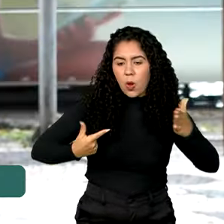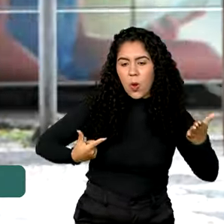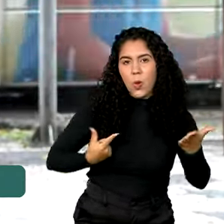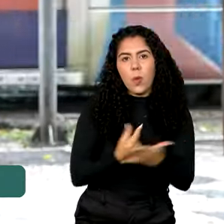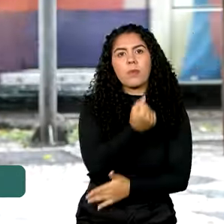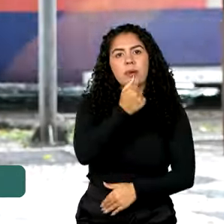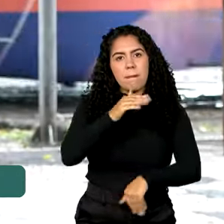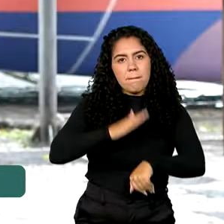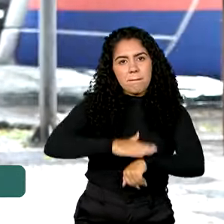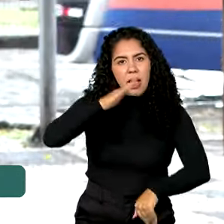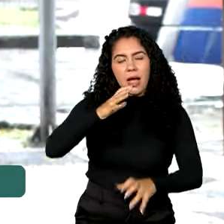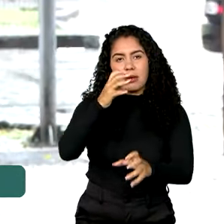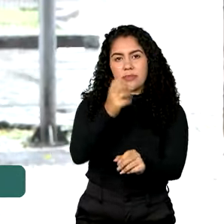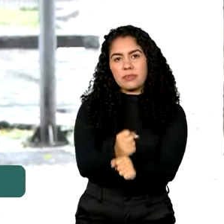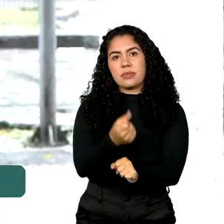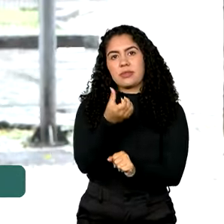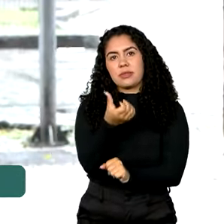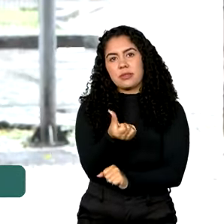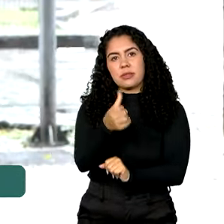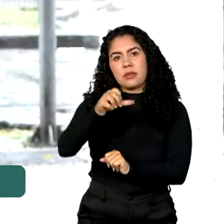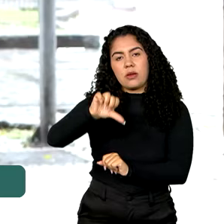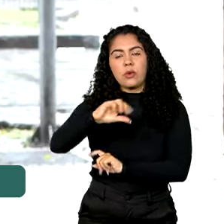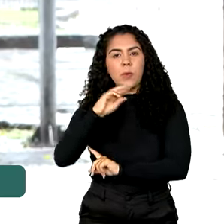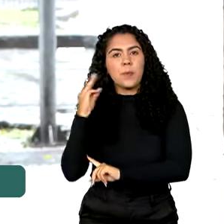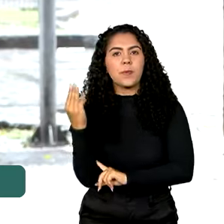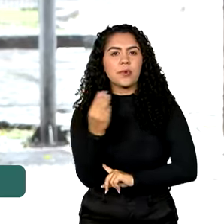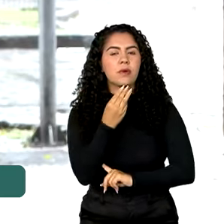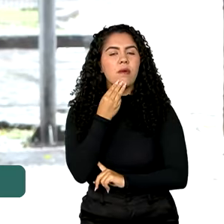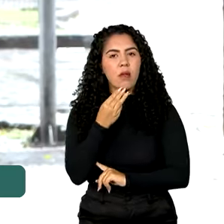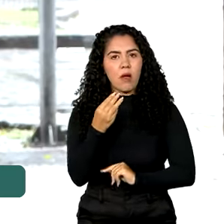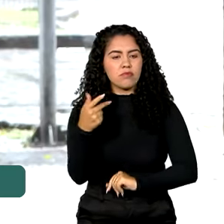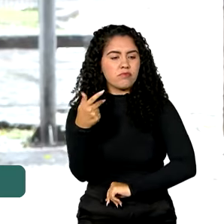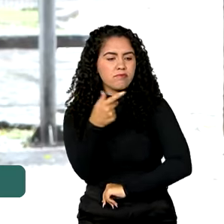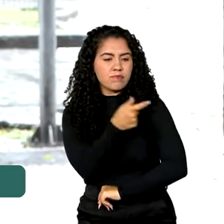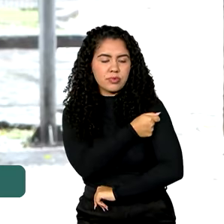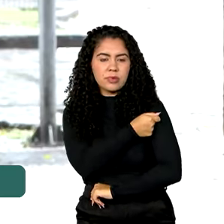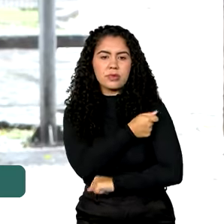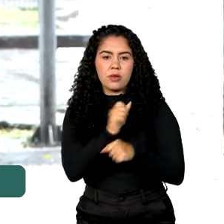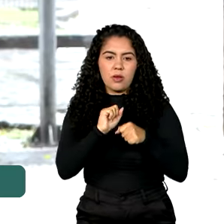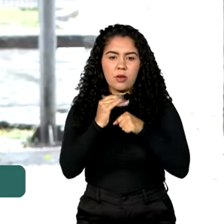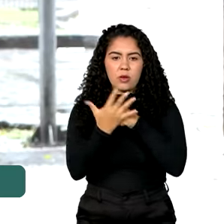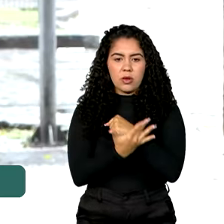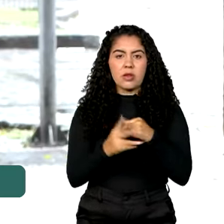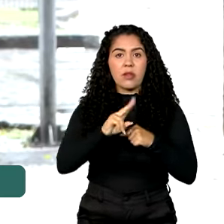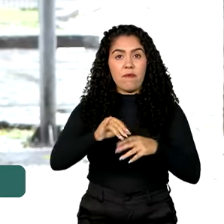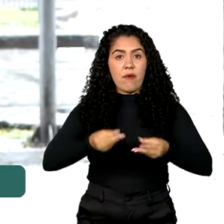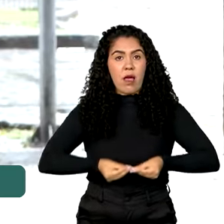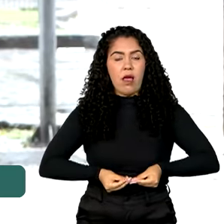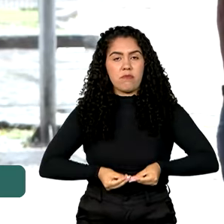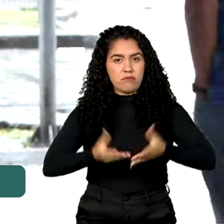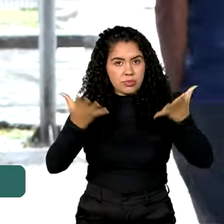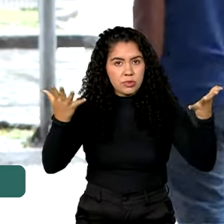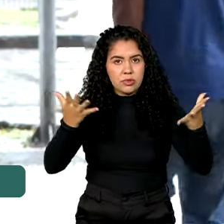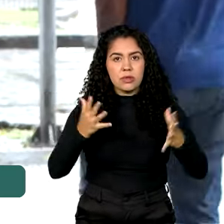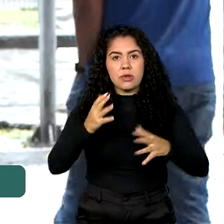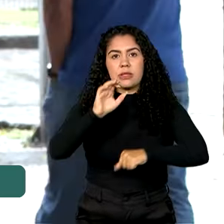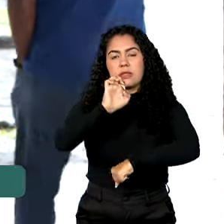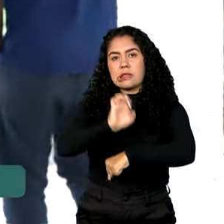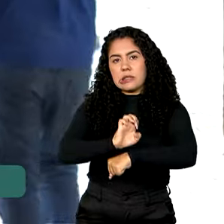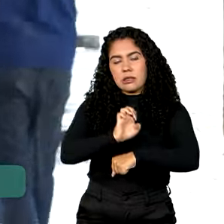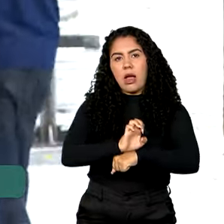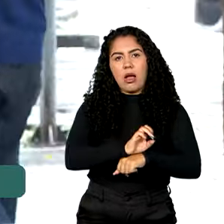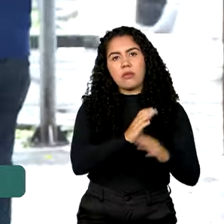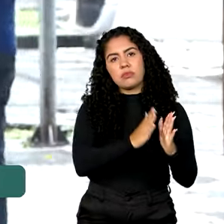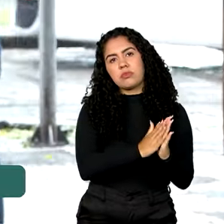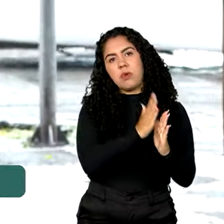de mais 69 milhões de doses dessa vacina, que serão distribuídas para os estados ao longo